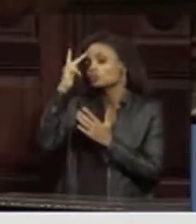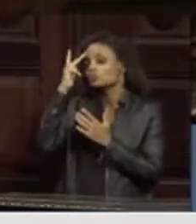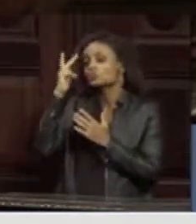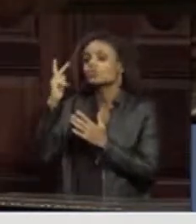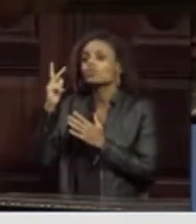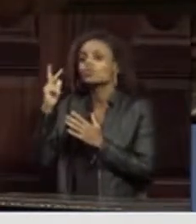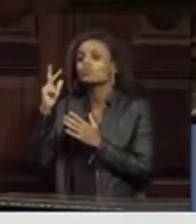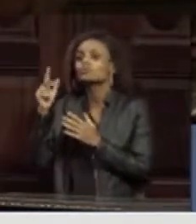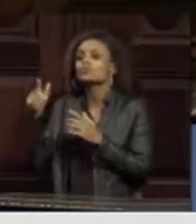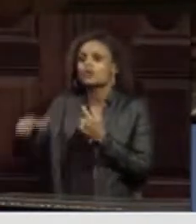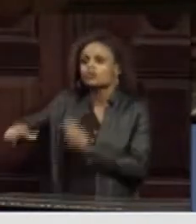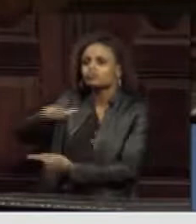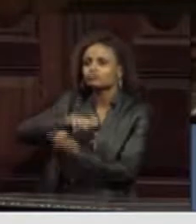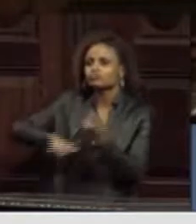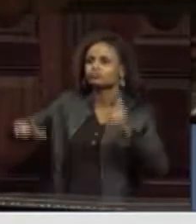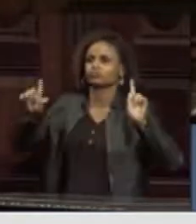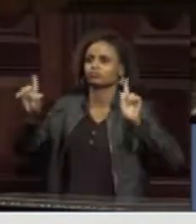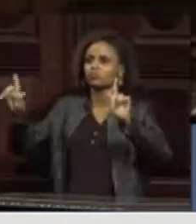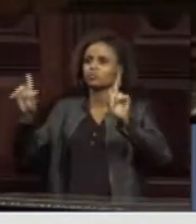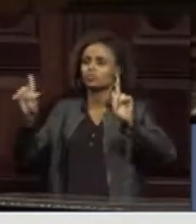nos movimentos